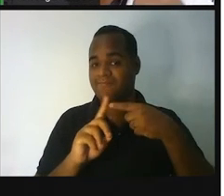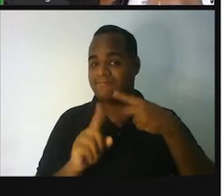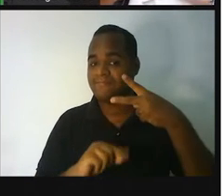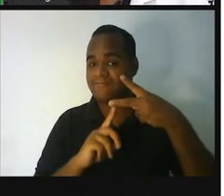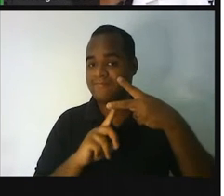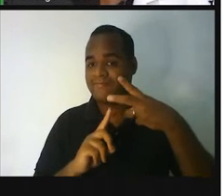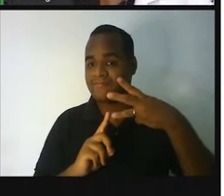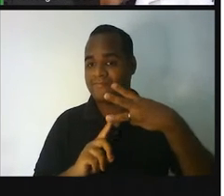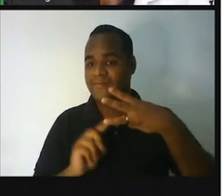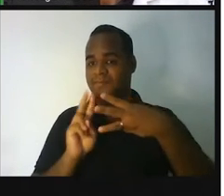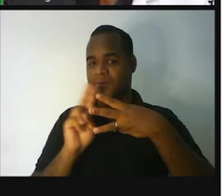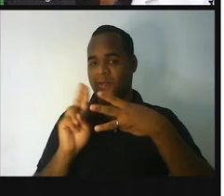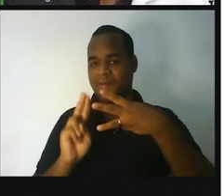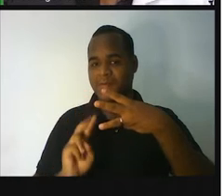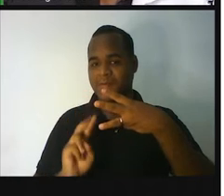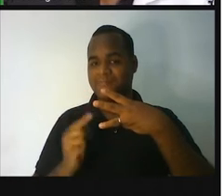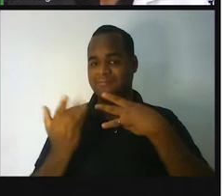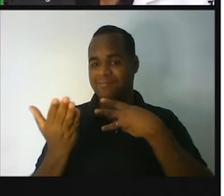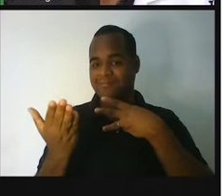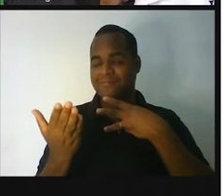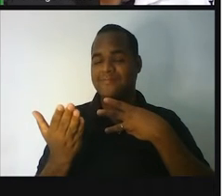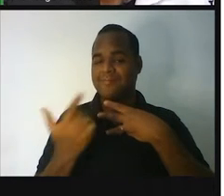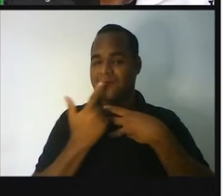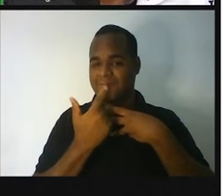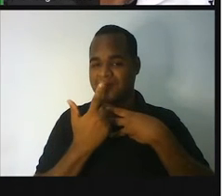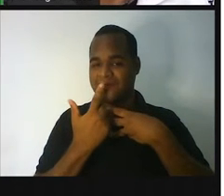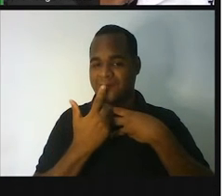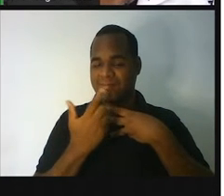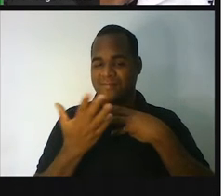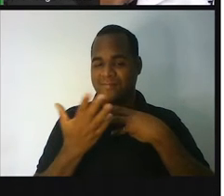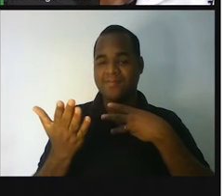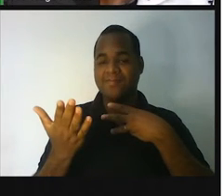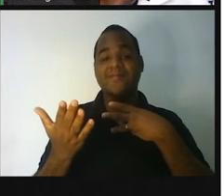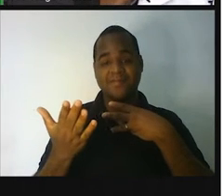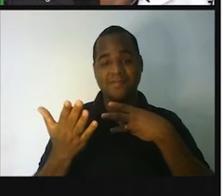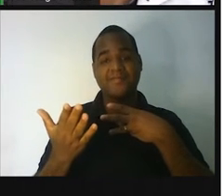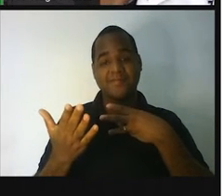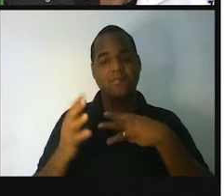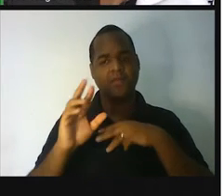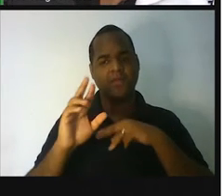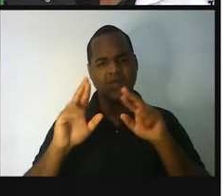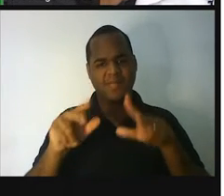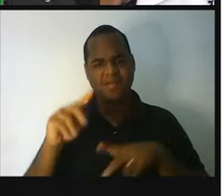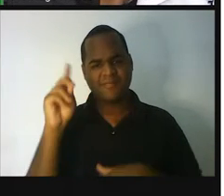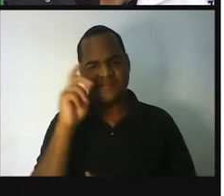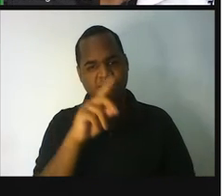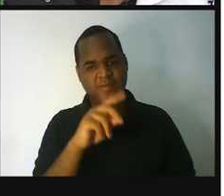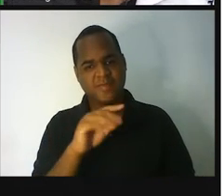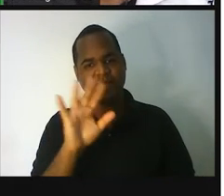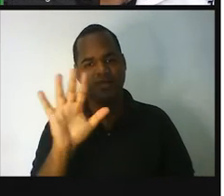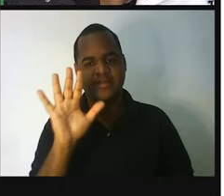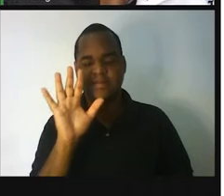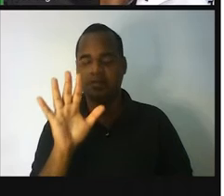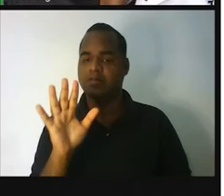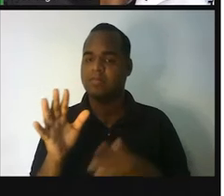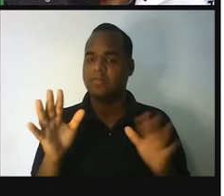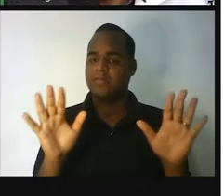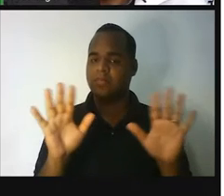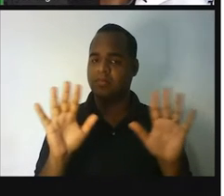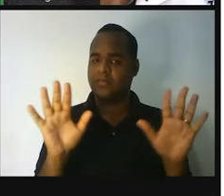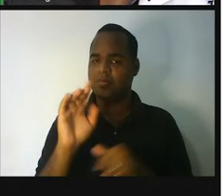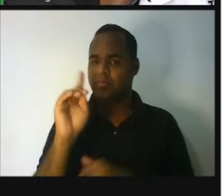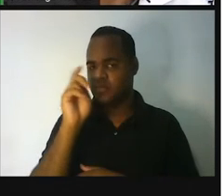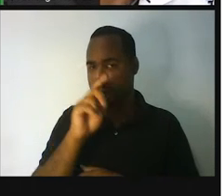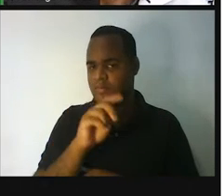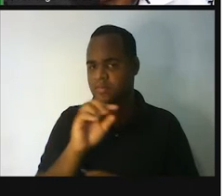e eu decidi Vixe parece ser um negócio muito difícil e na verdade não